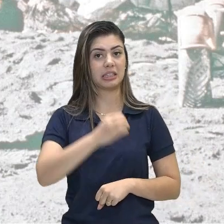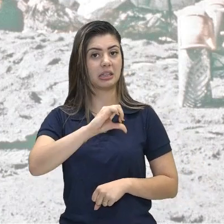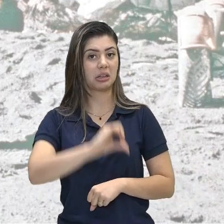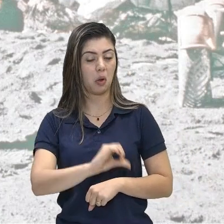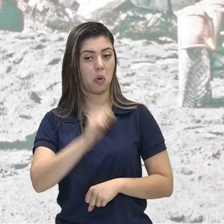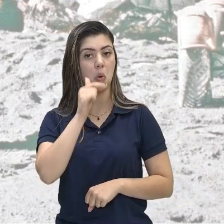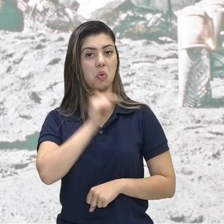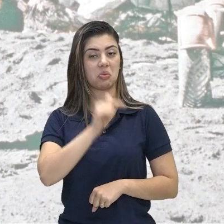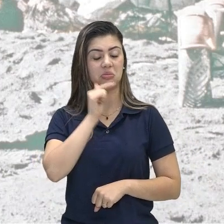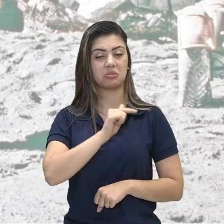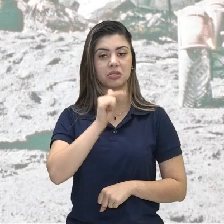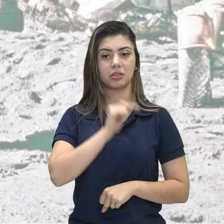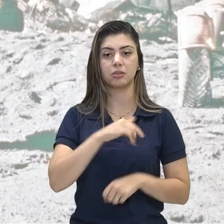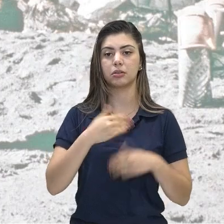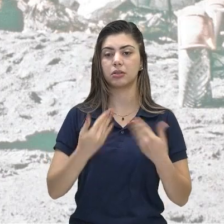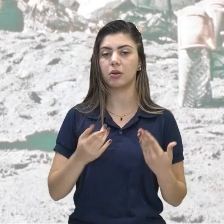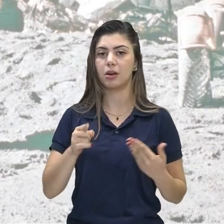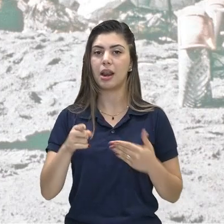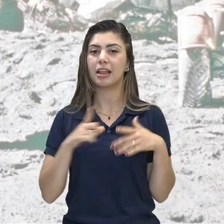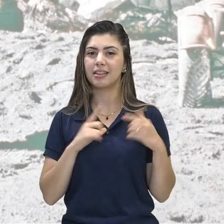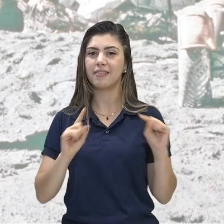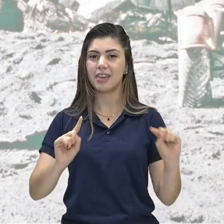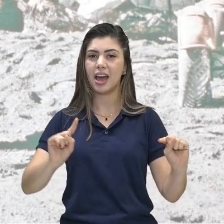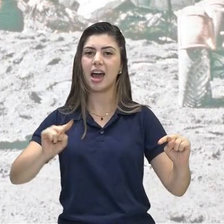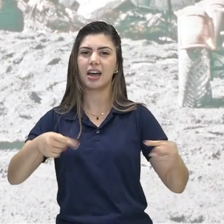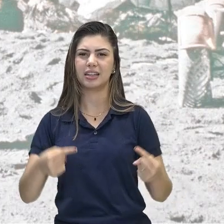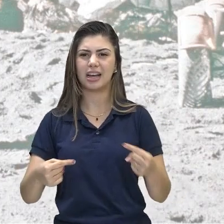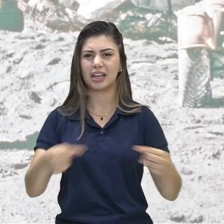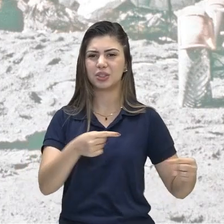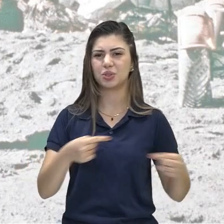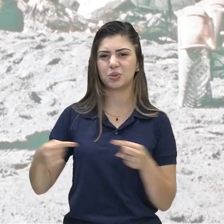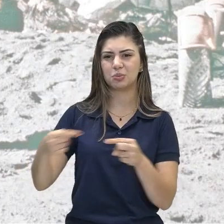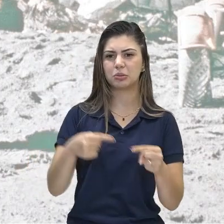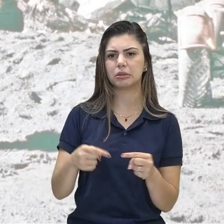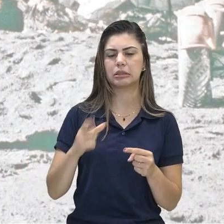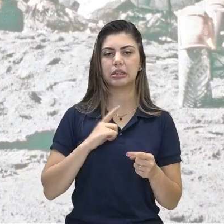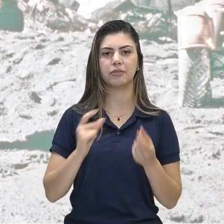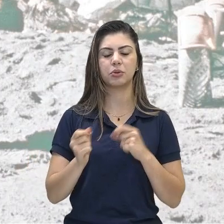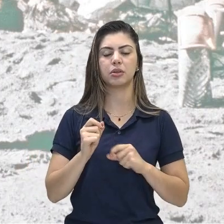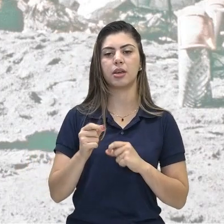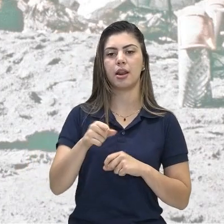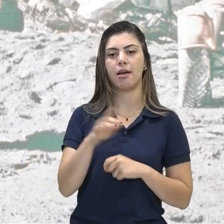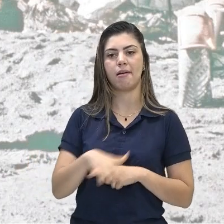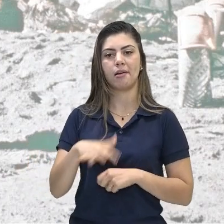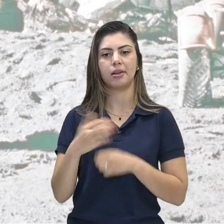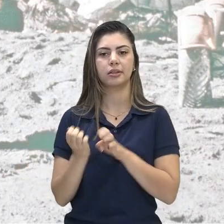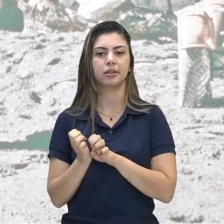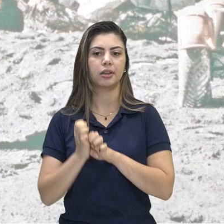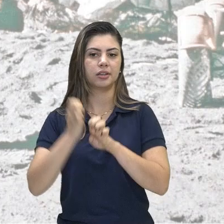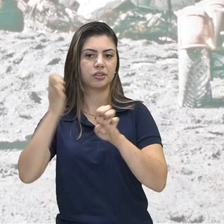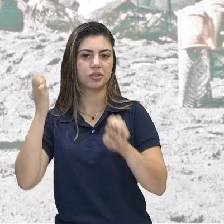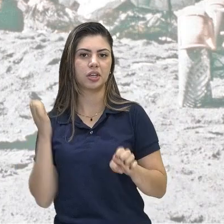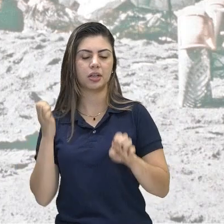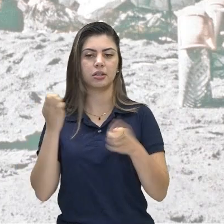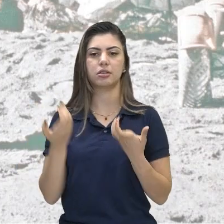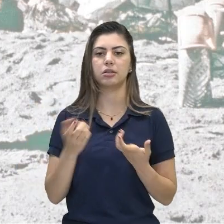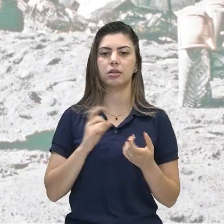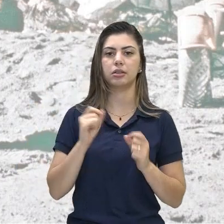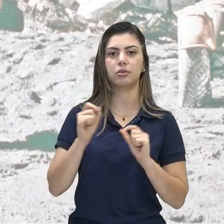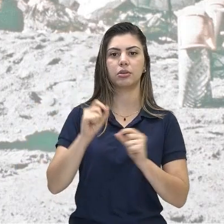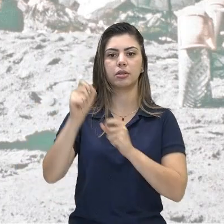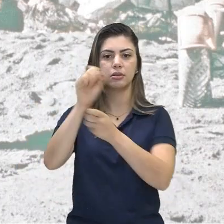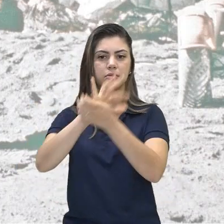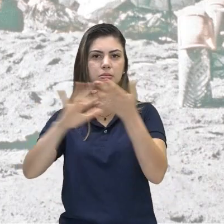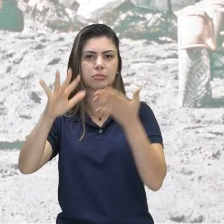1969. A corrida espacial, ela acelerou avanços em áreas como engenharia aeroespacial,